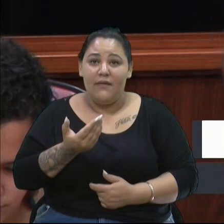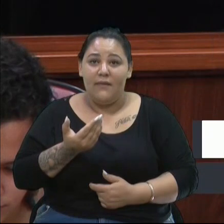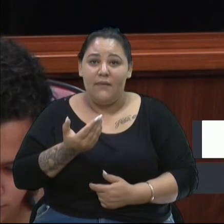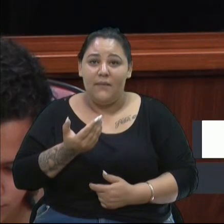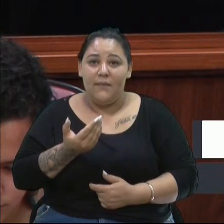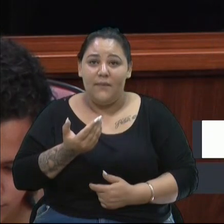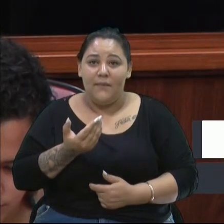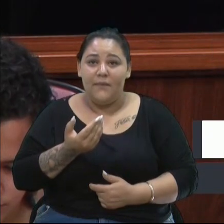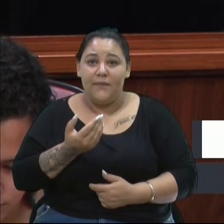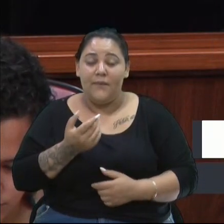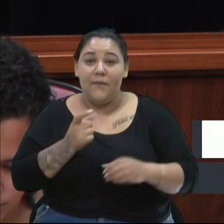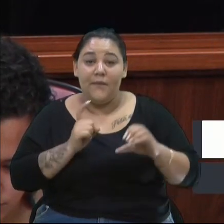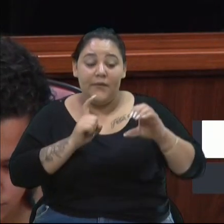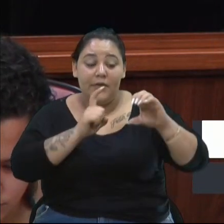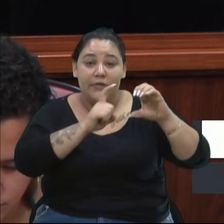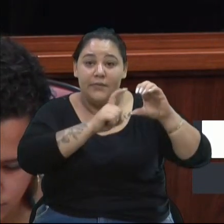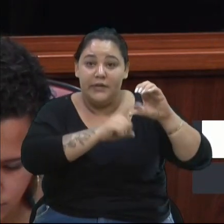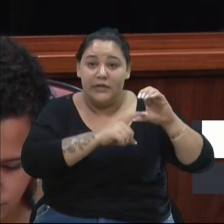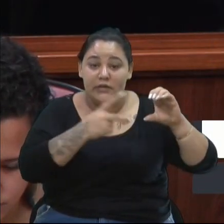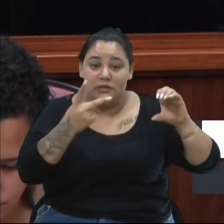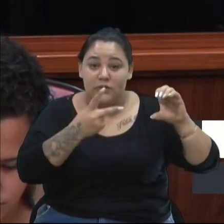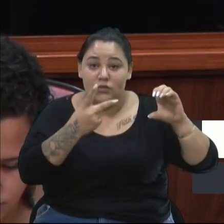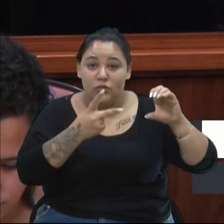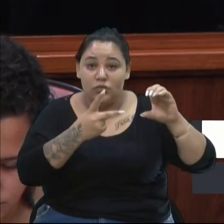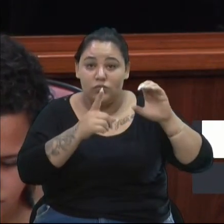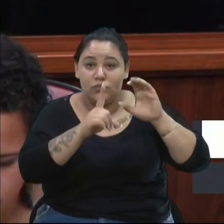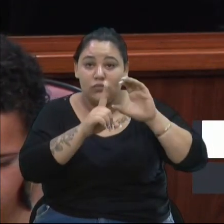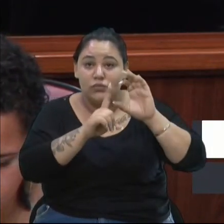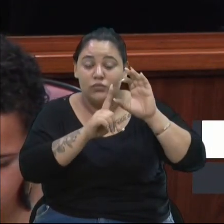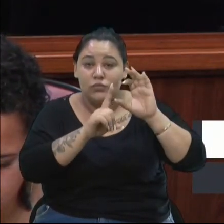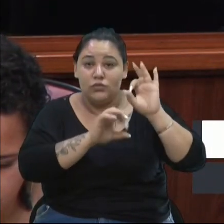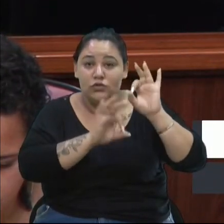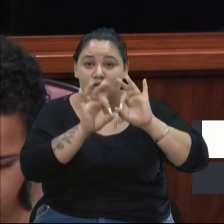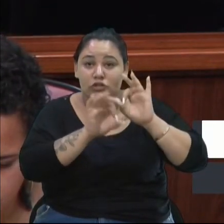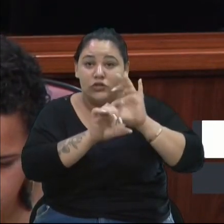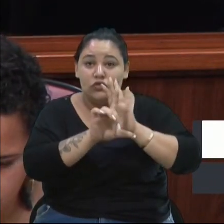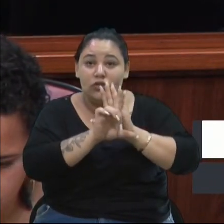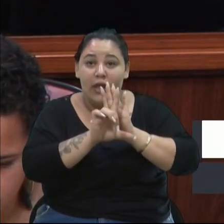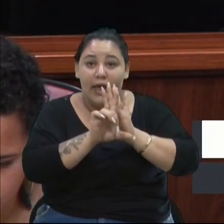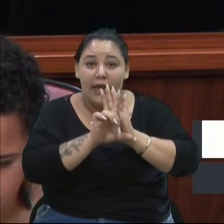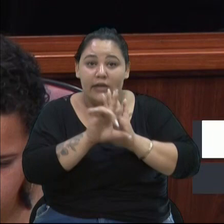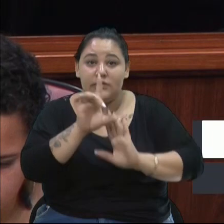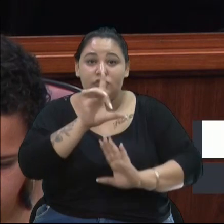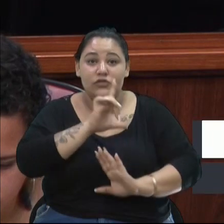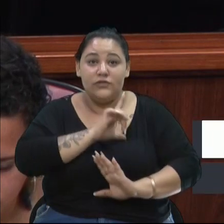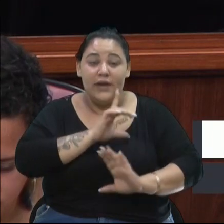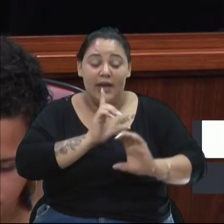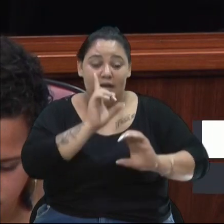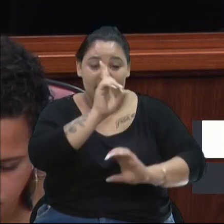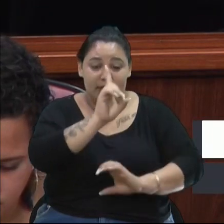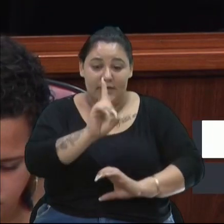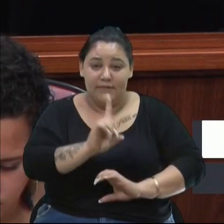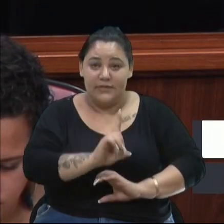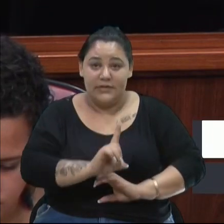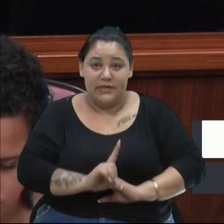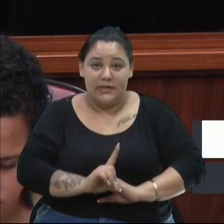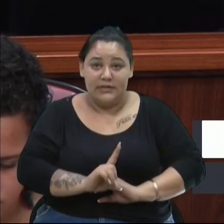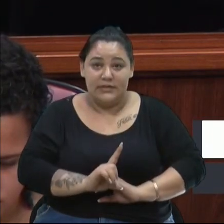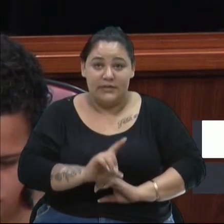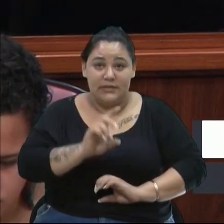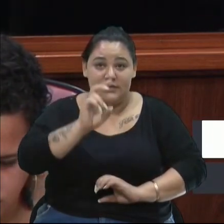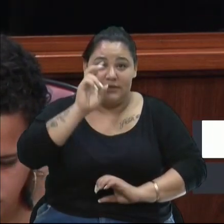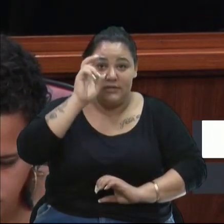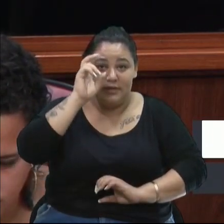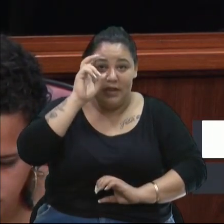Os dependentes, segundo o projeto de lei, que forem, né, que tiverem uma deficiência intelectual, mental